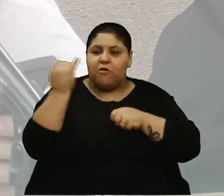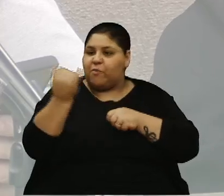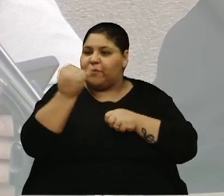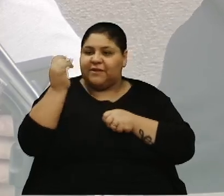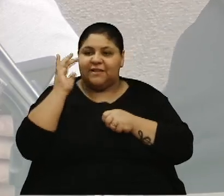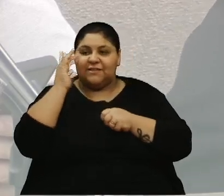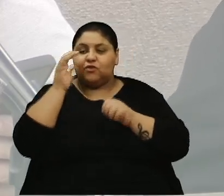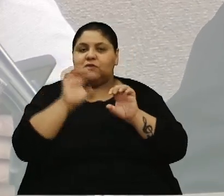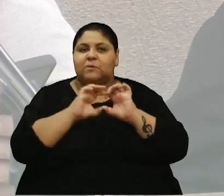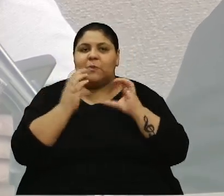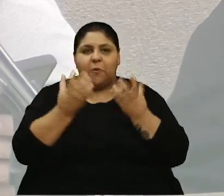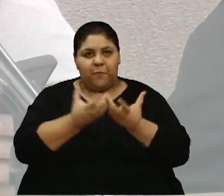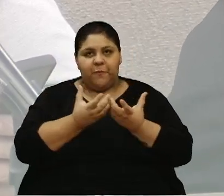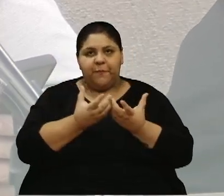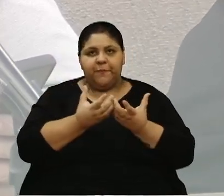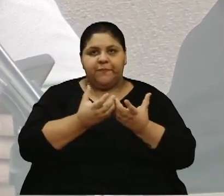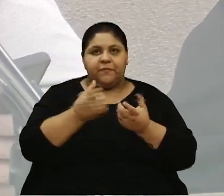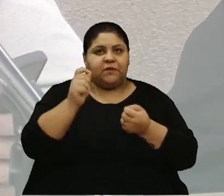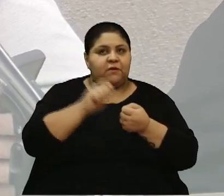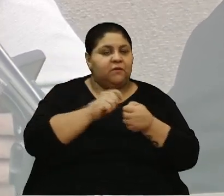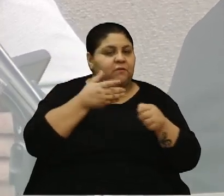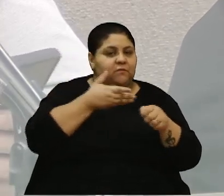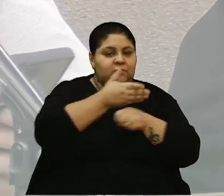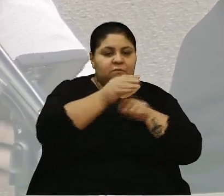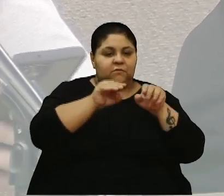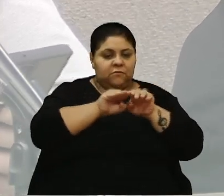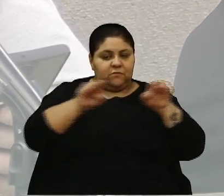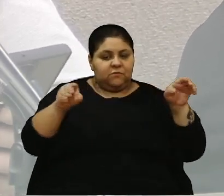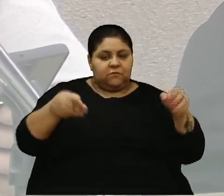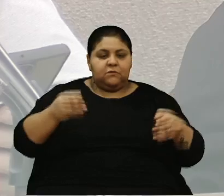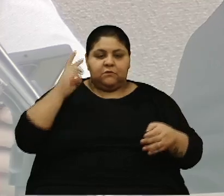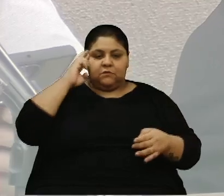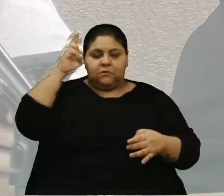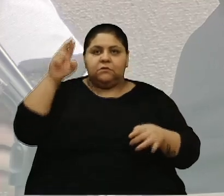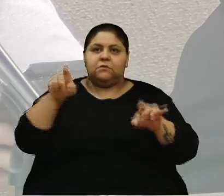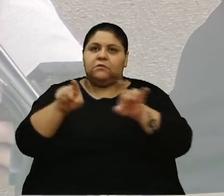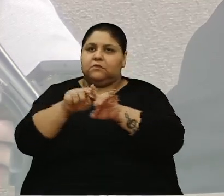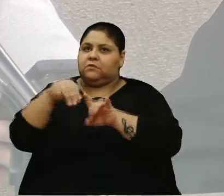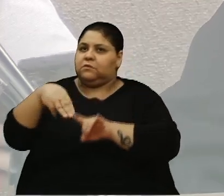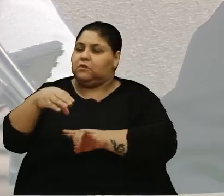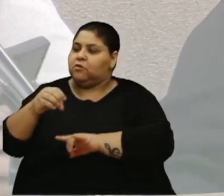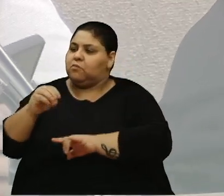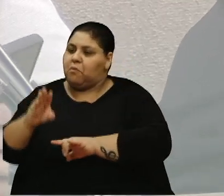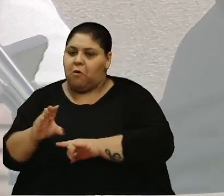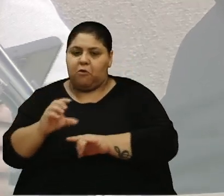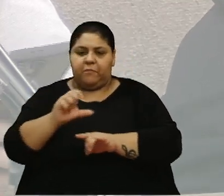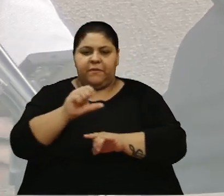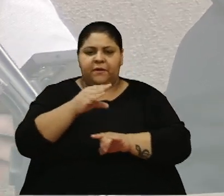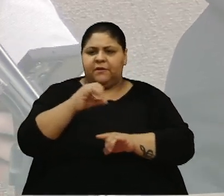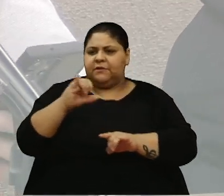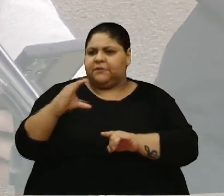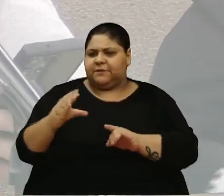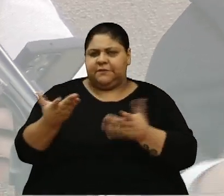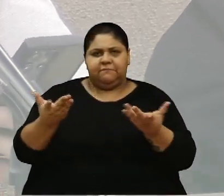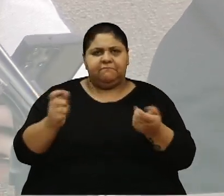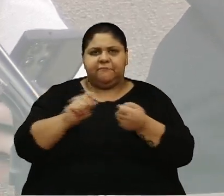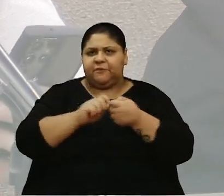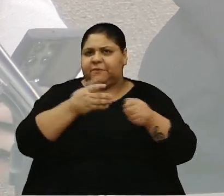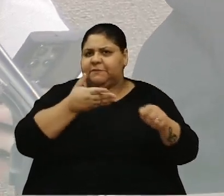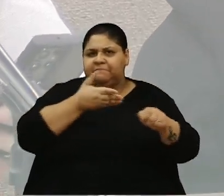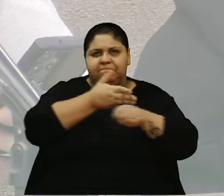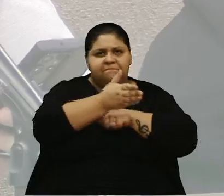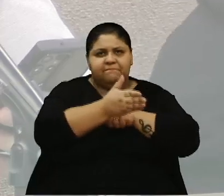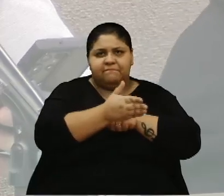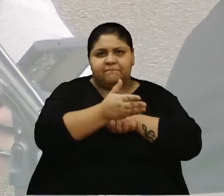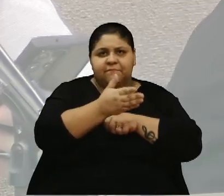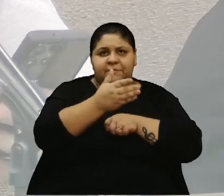para a comunidade. Eu não faço parte da mesa diretora, não faço parte do MOB, não faço parte da SIC, não faço parte da Microempa, não faço parte